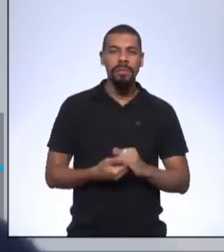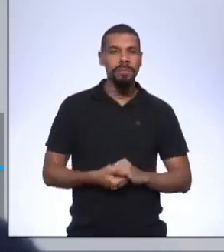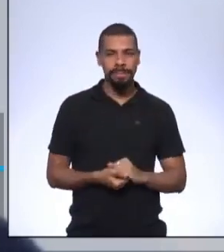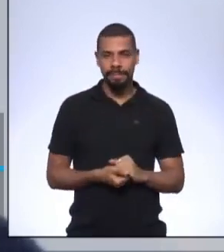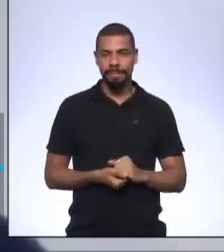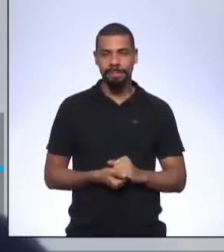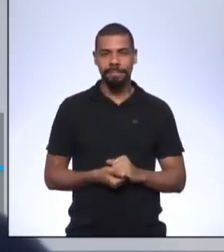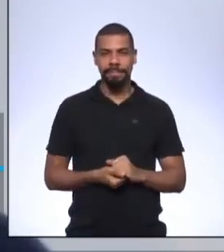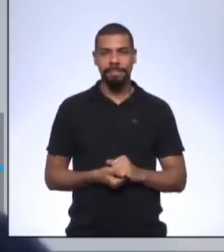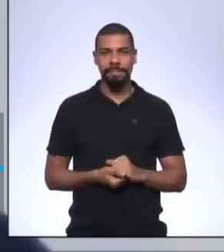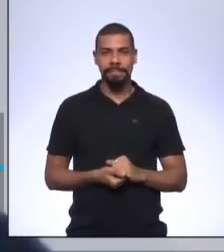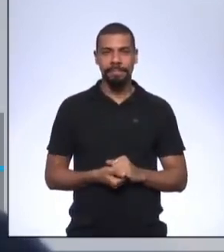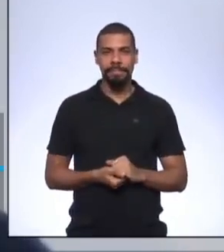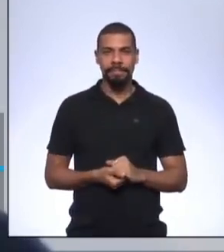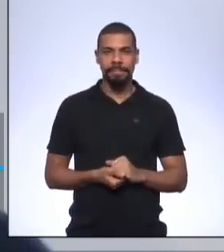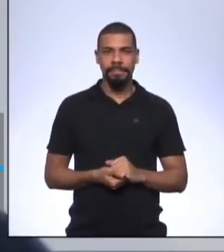né?